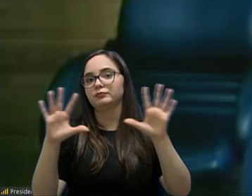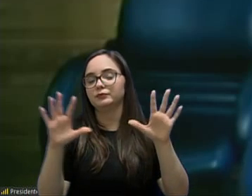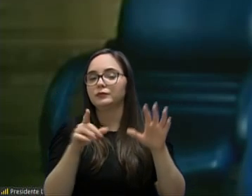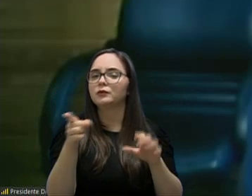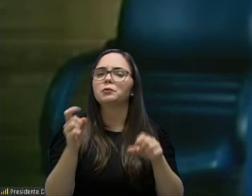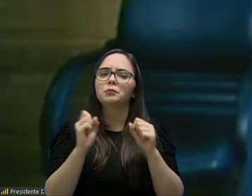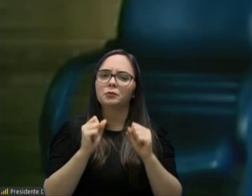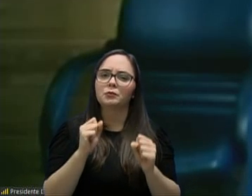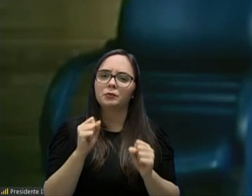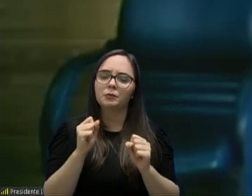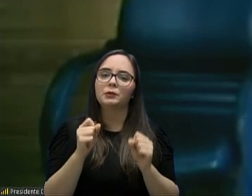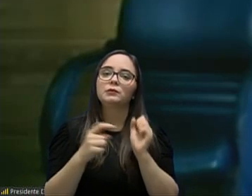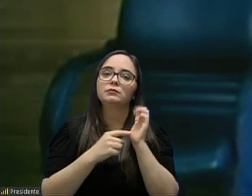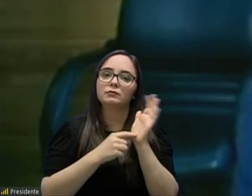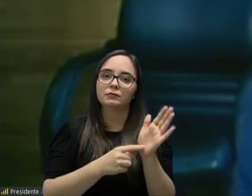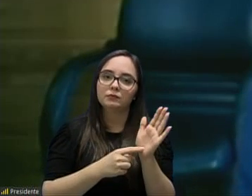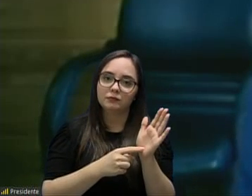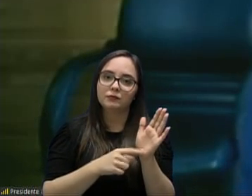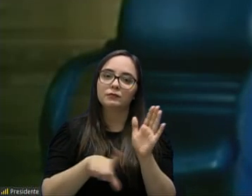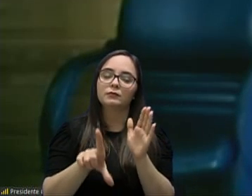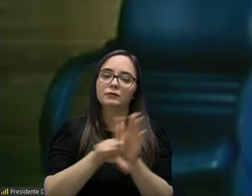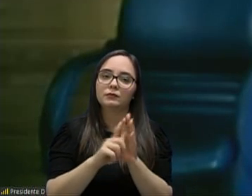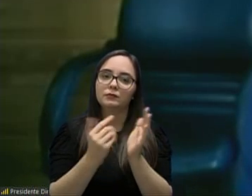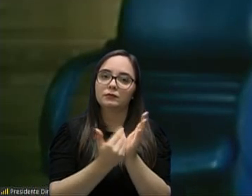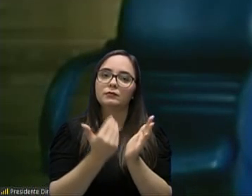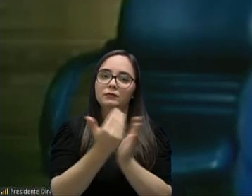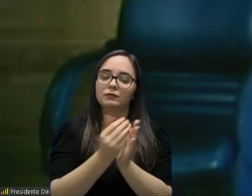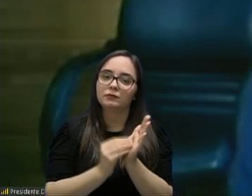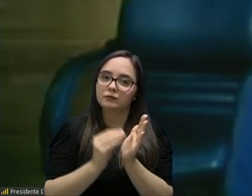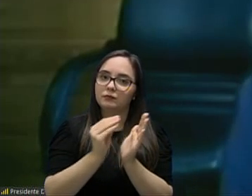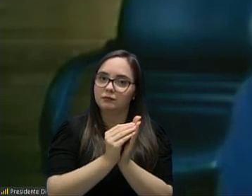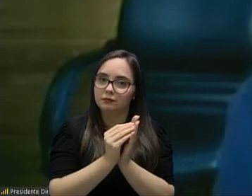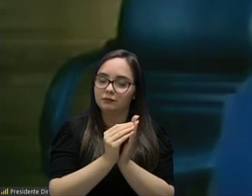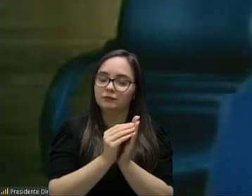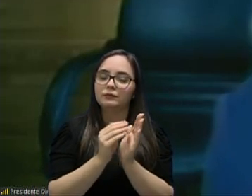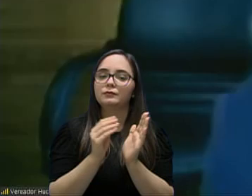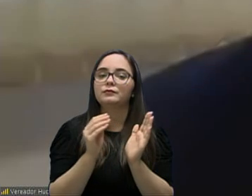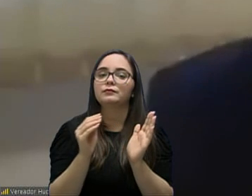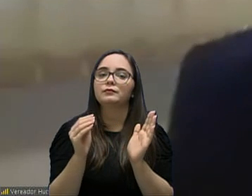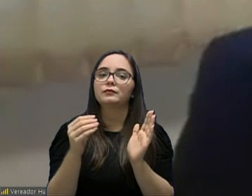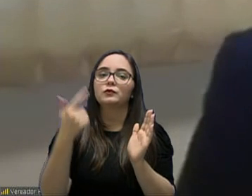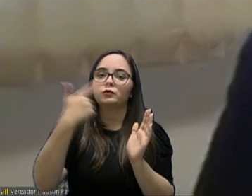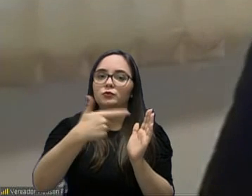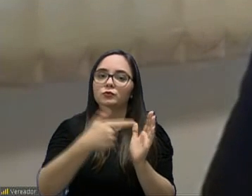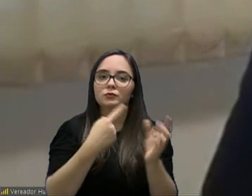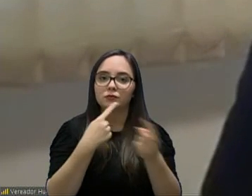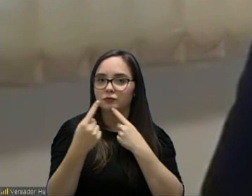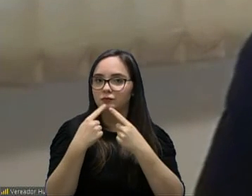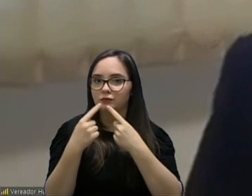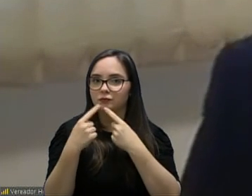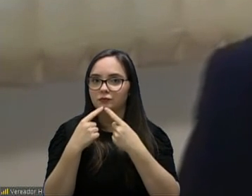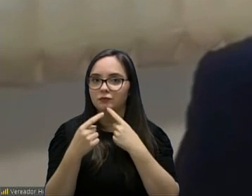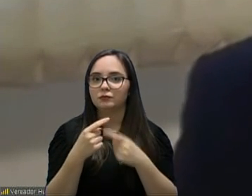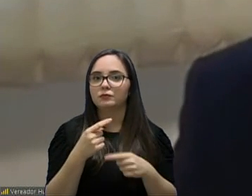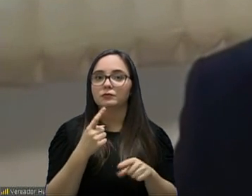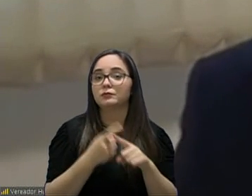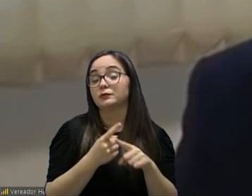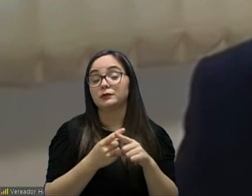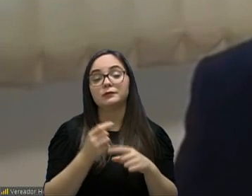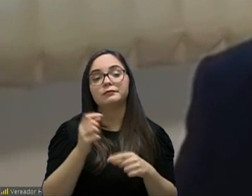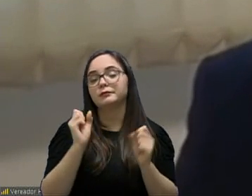senhora pode apresentar sua emenda na próxima sessão, em segunda discussão. Segunda discussão, vereadora, senão vai sair de